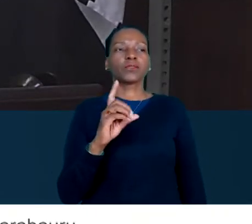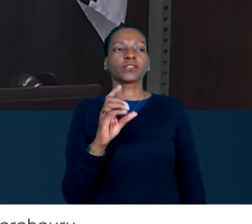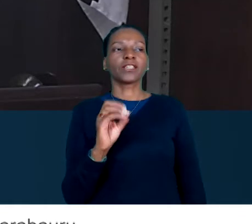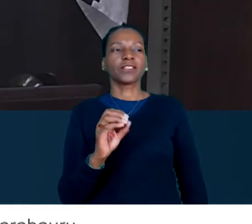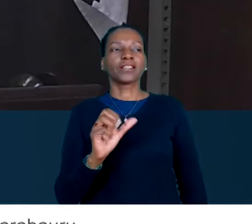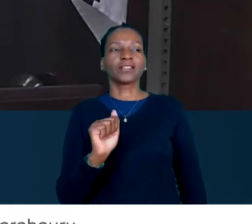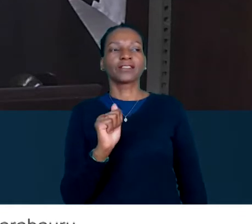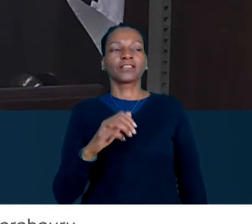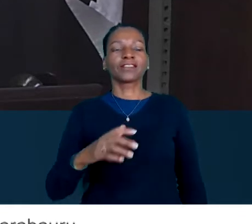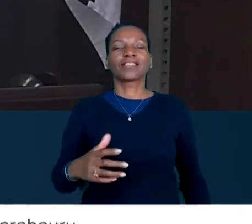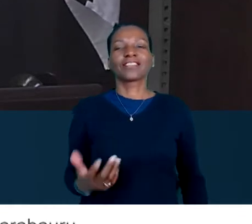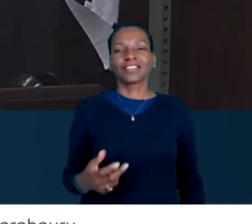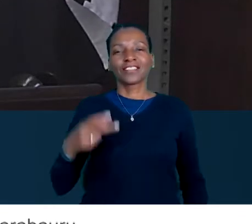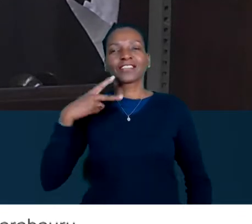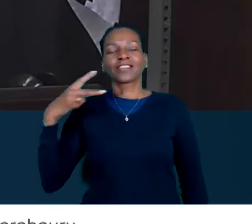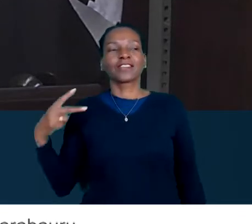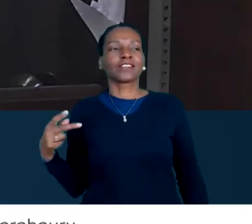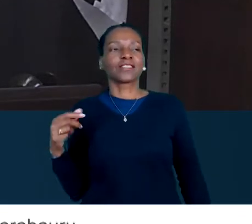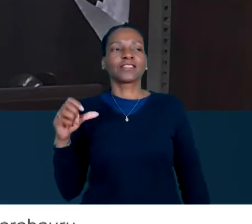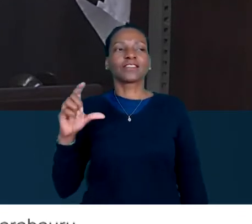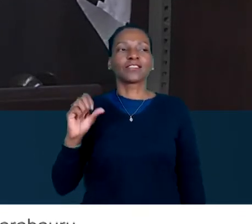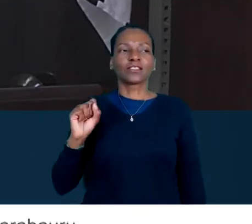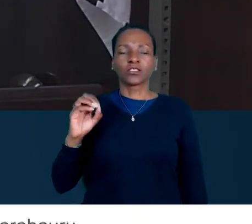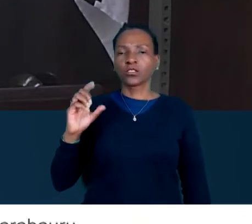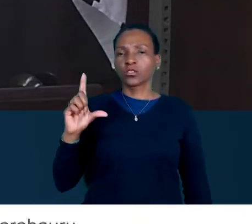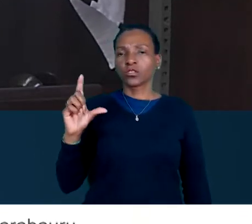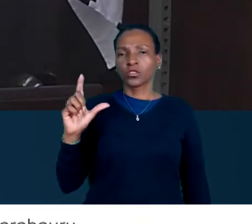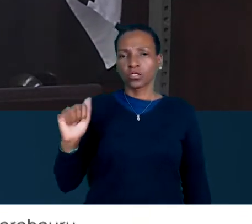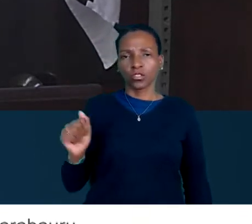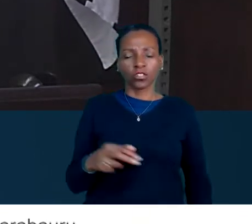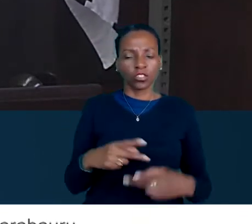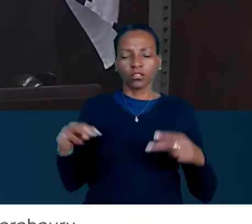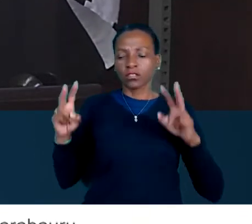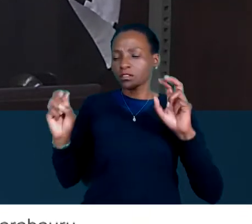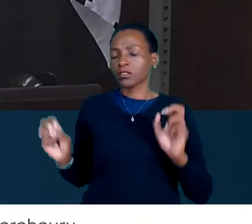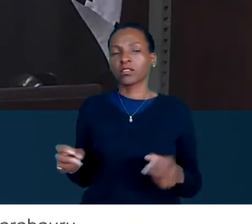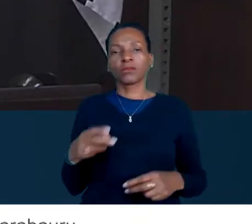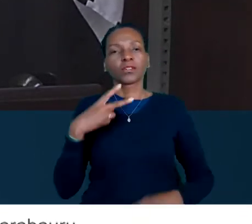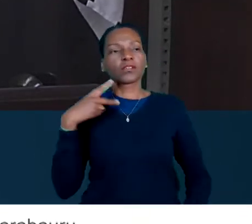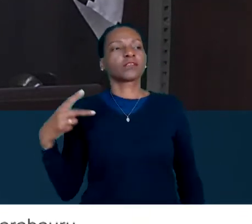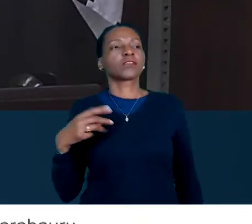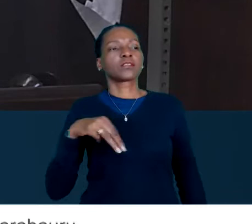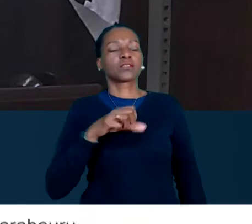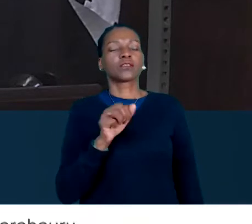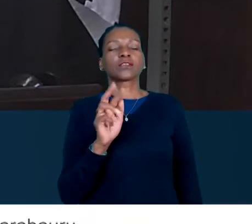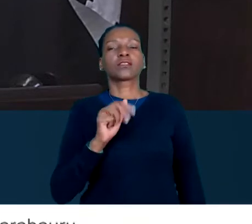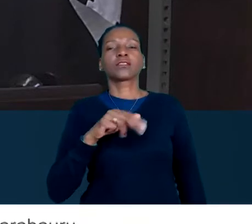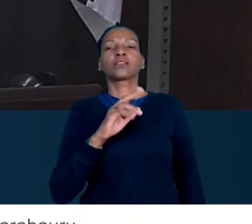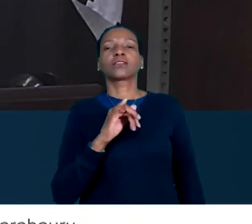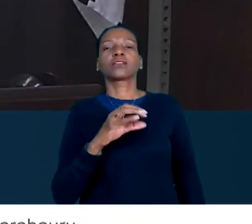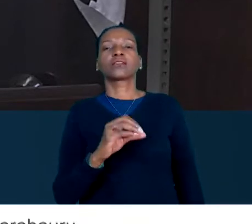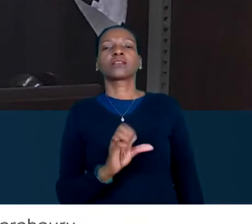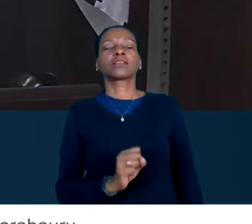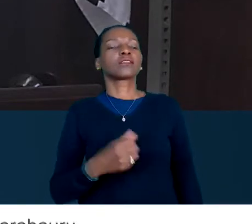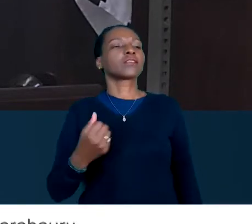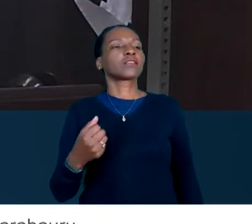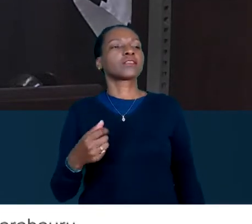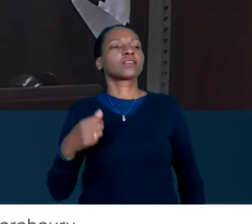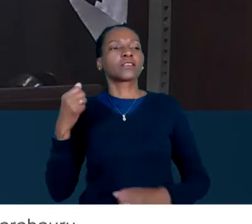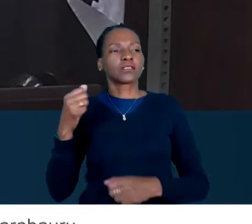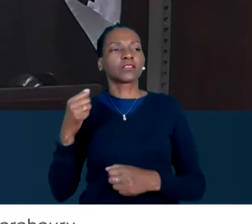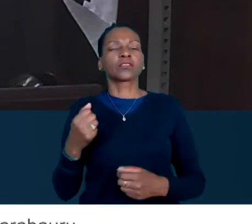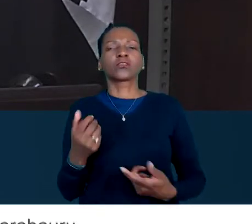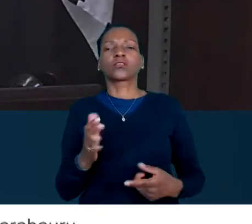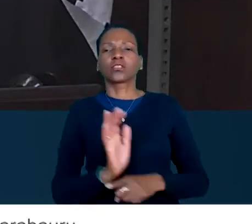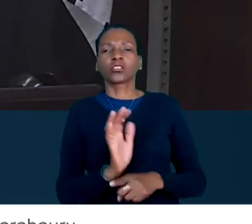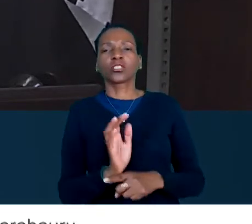sandro sola em vários assuntos vereador marquinhos o fabinho que defende aí principalmente às pessoas portadoras de deficiência são cada um aqui